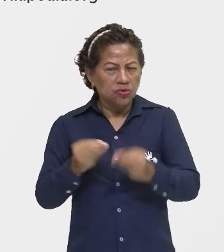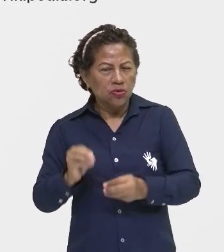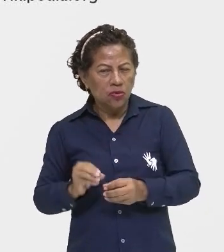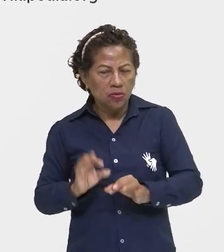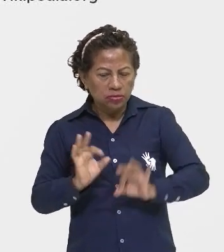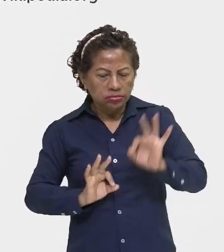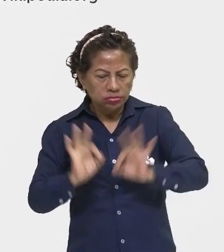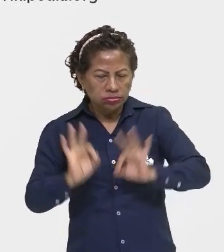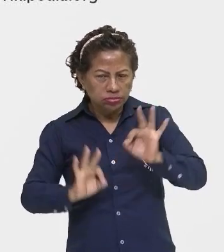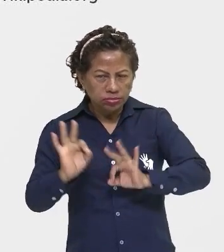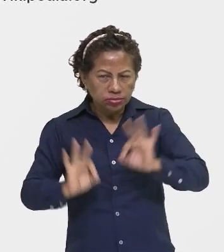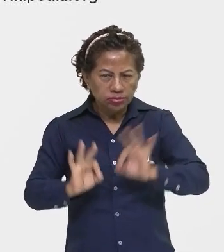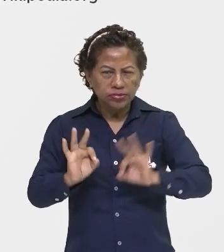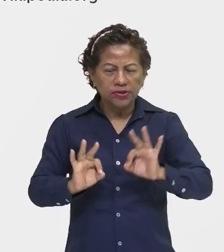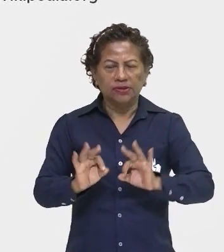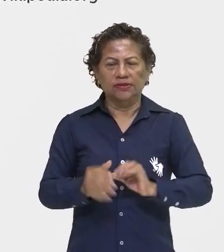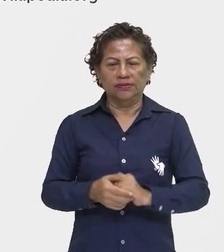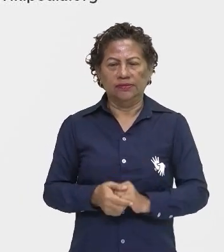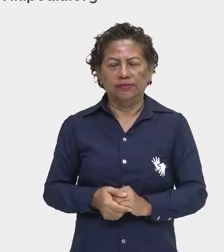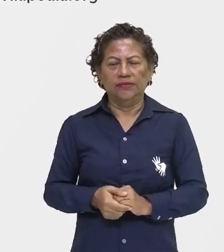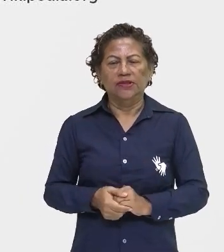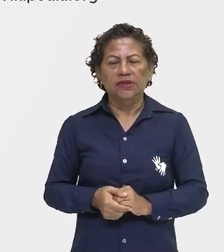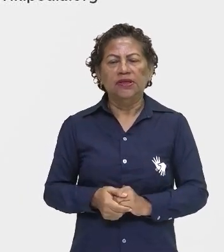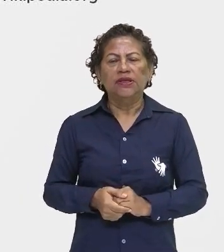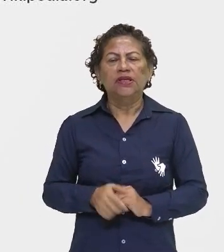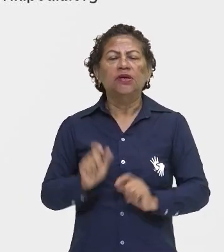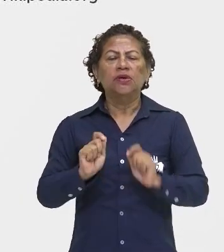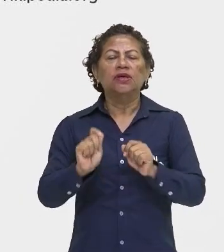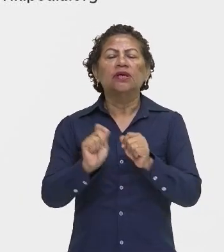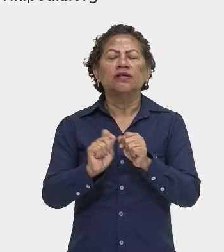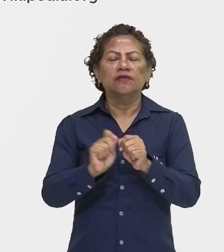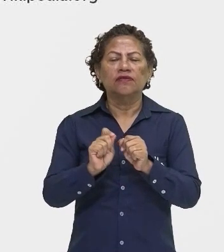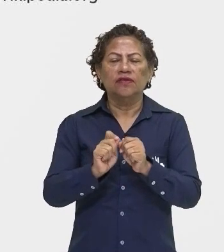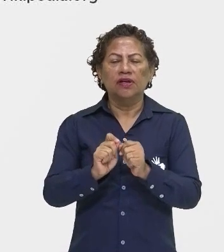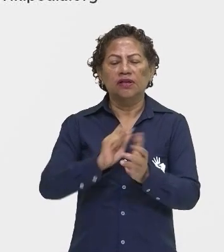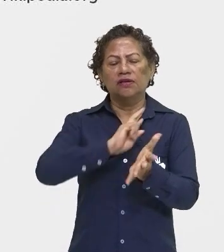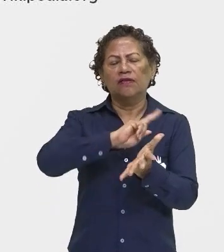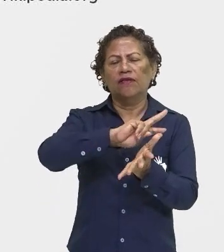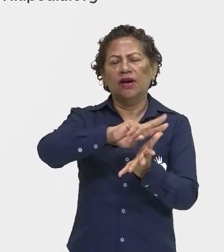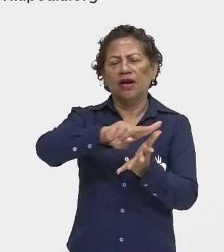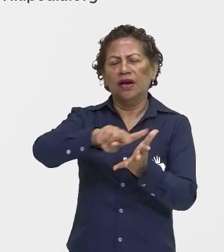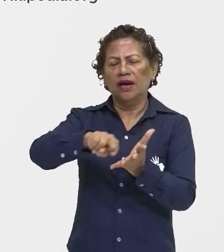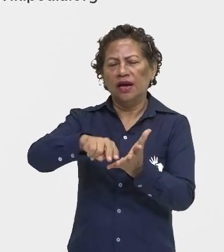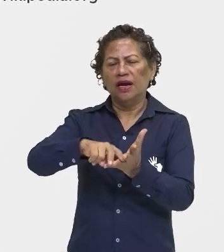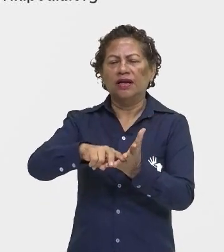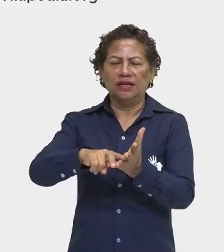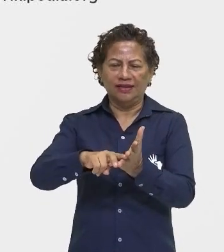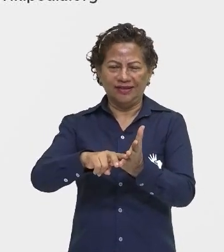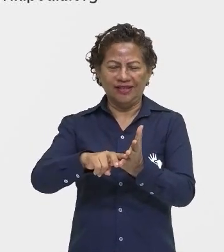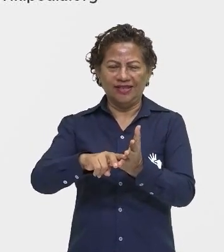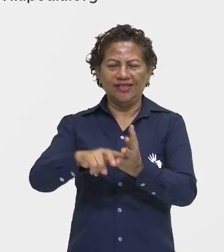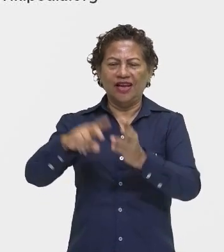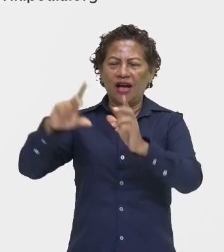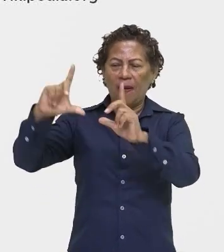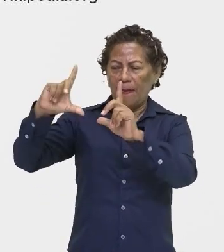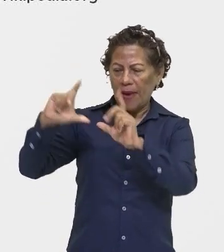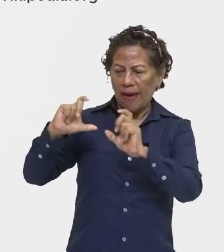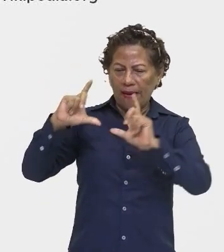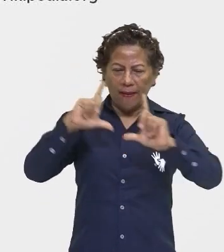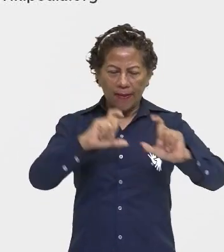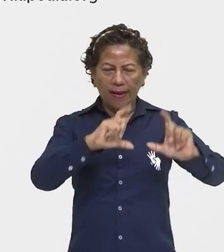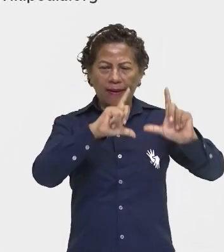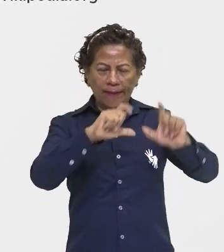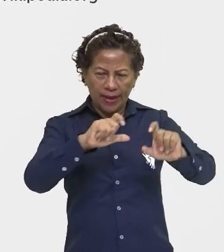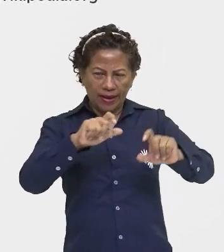um hipódromo. E tirou várias fotos da passagem de um cavalo. Olha só, ele tirou várias fotos de um